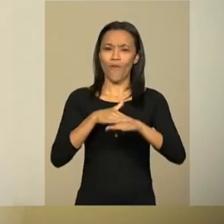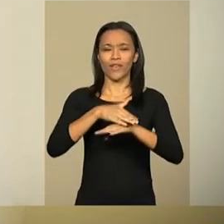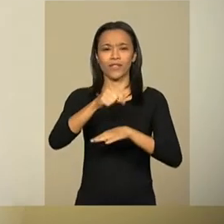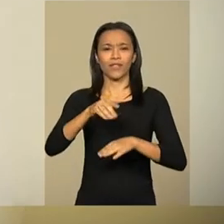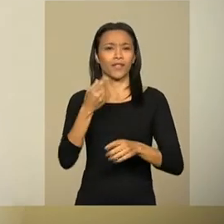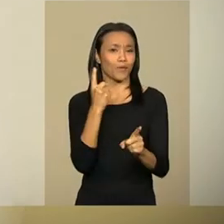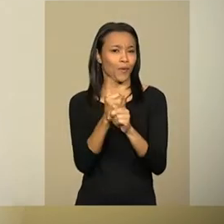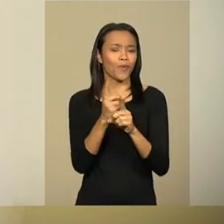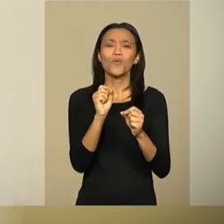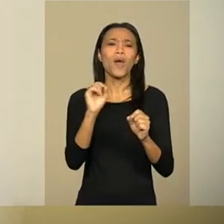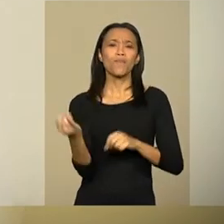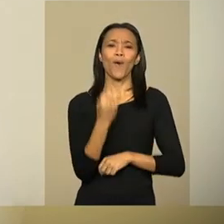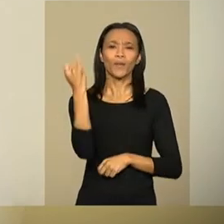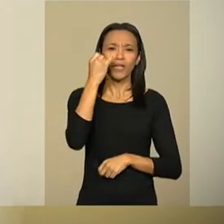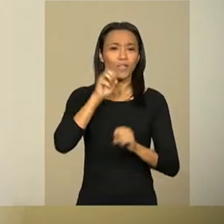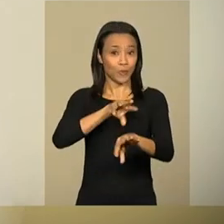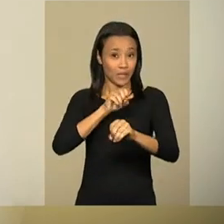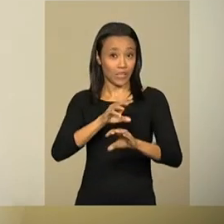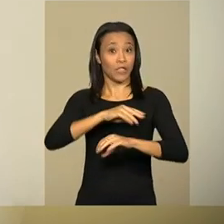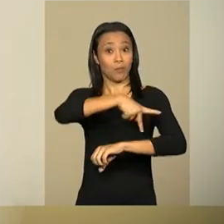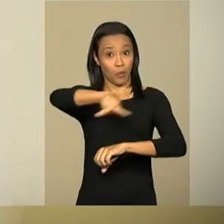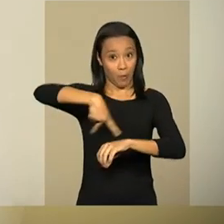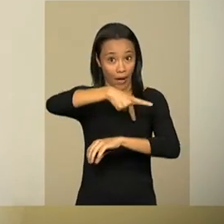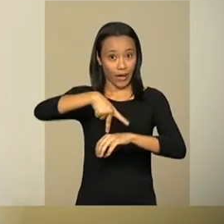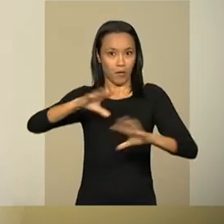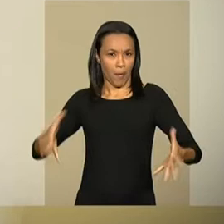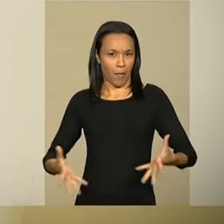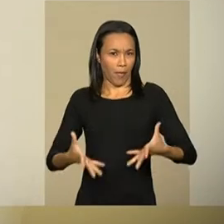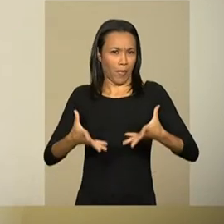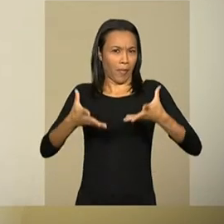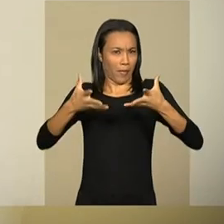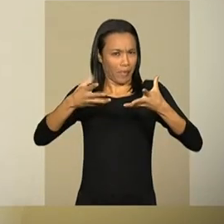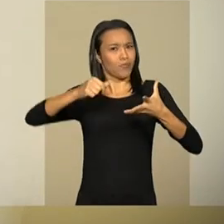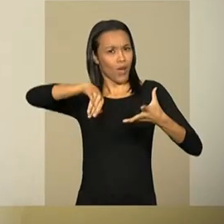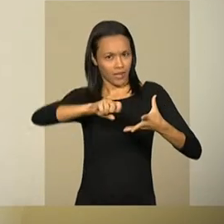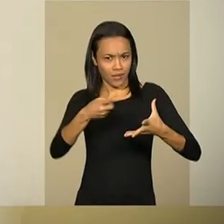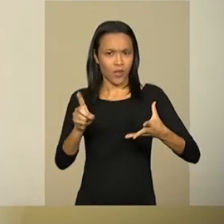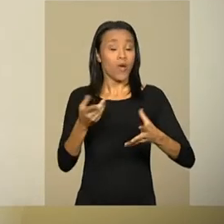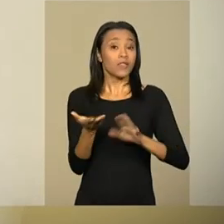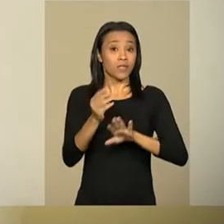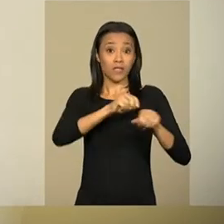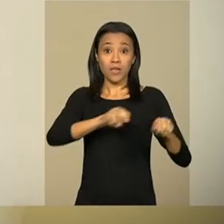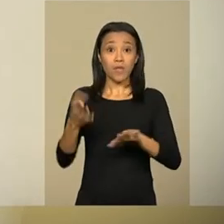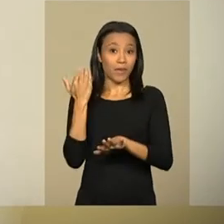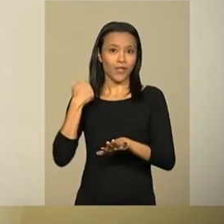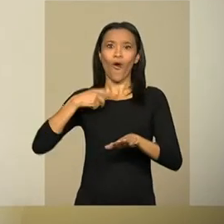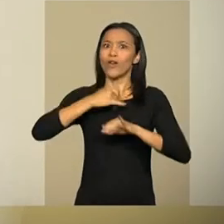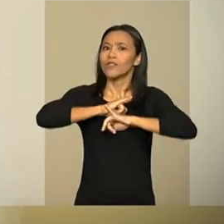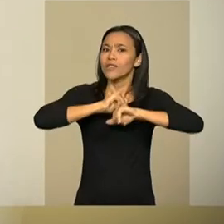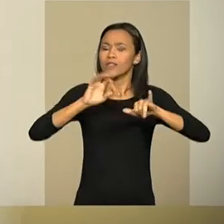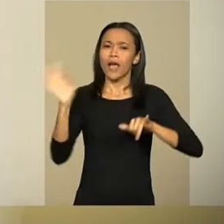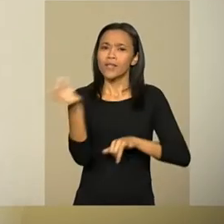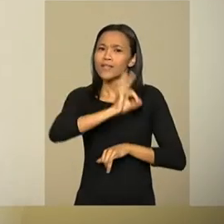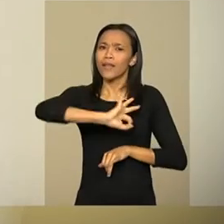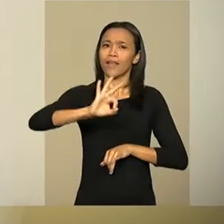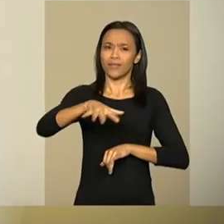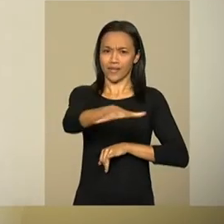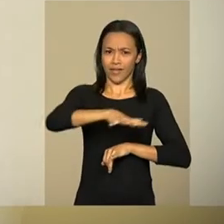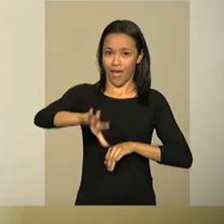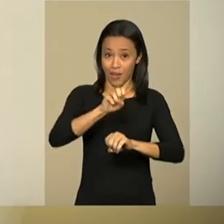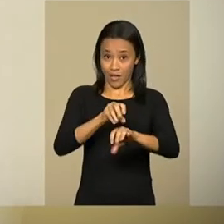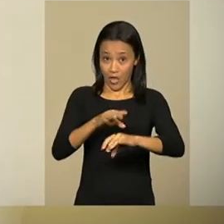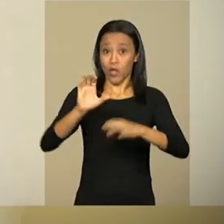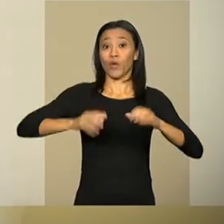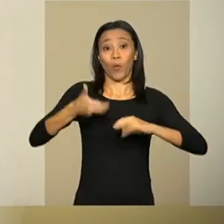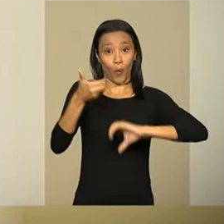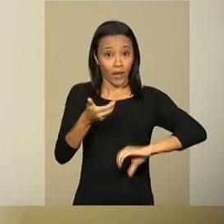sobre a importância da educação para um país transformado uma grande nação na semana passada nós tivemos uma notícia excelente nessa área quando o Congresso